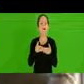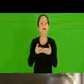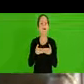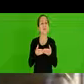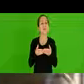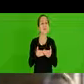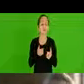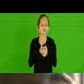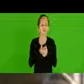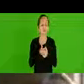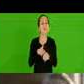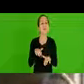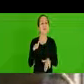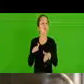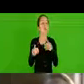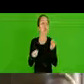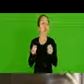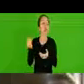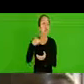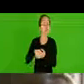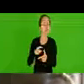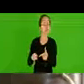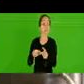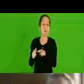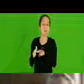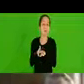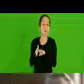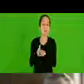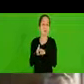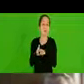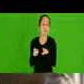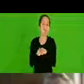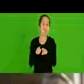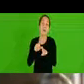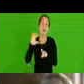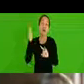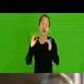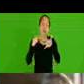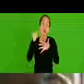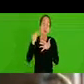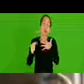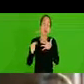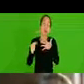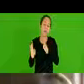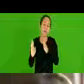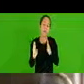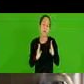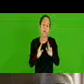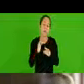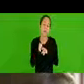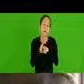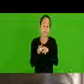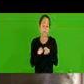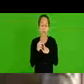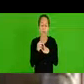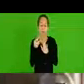Depende do problema de pesquisa, das hipóteses levantadas e todo o processo de pesquisa e da metodologia e